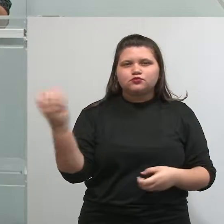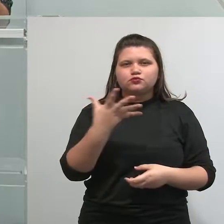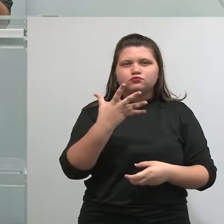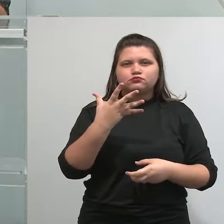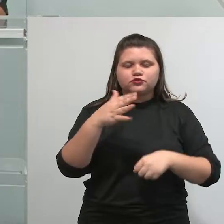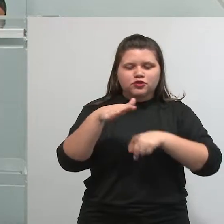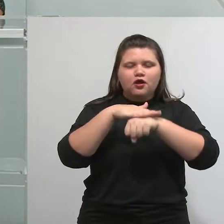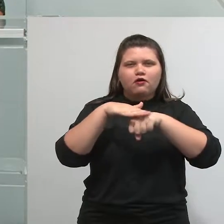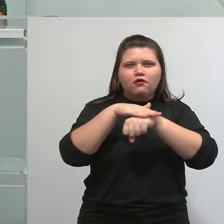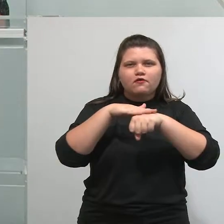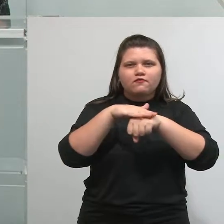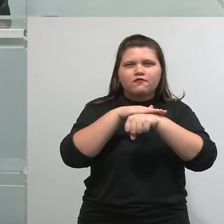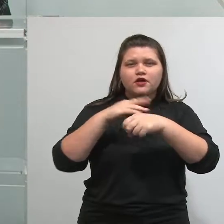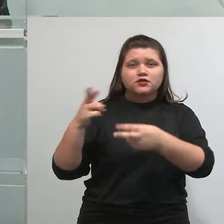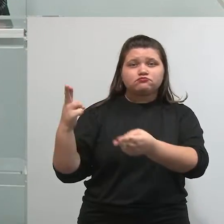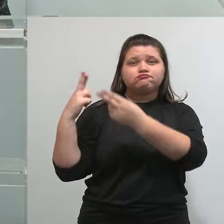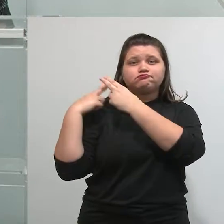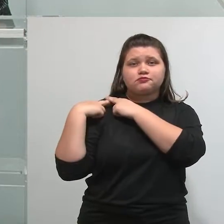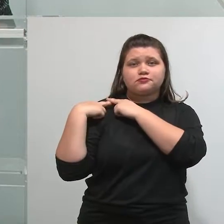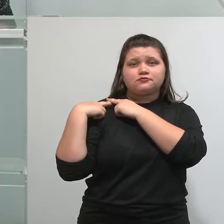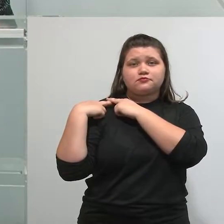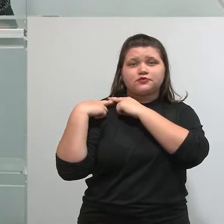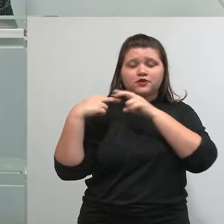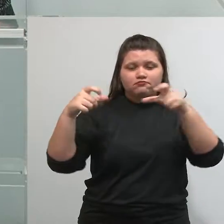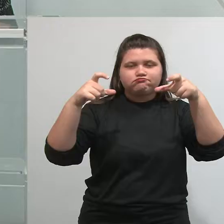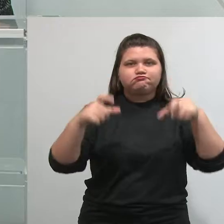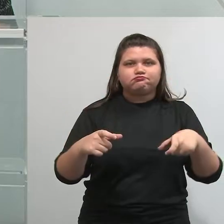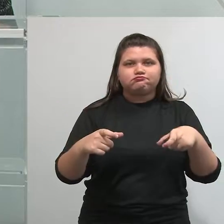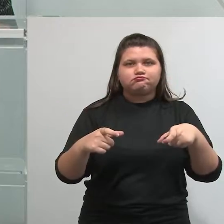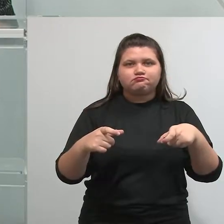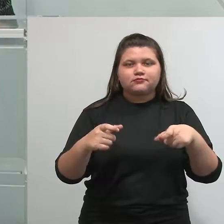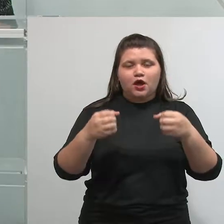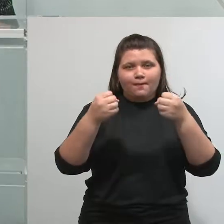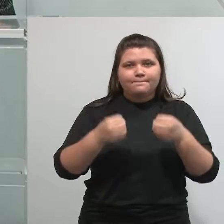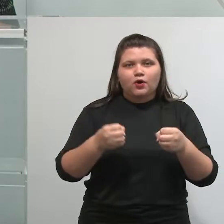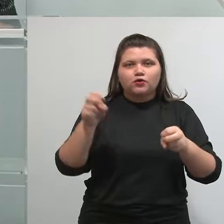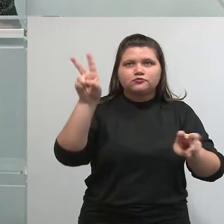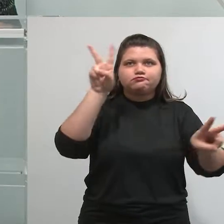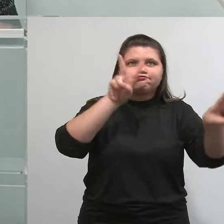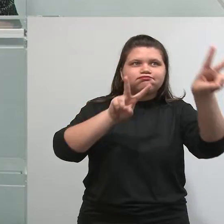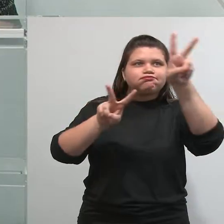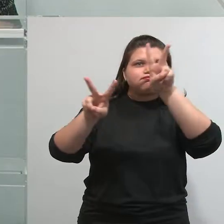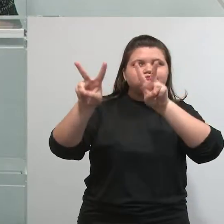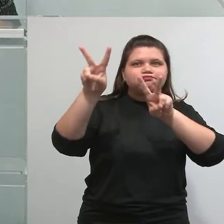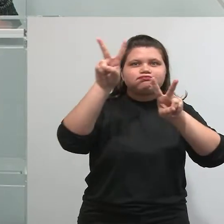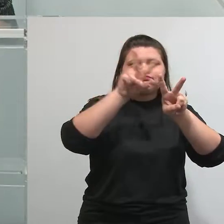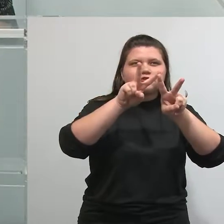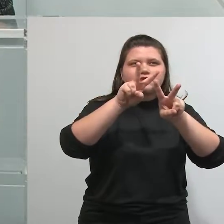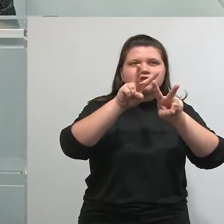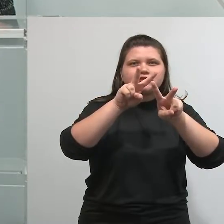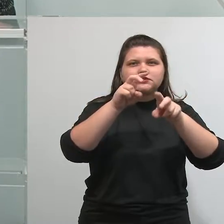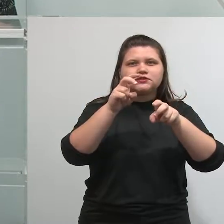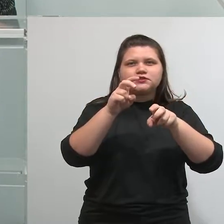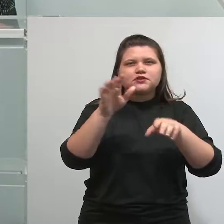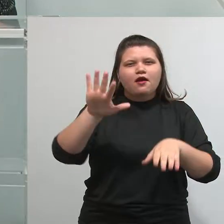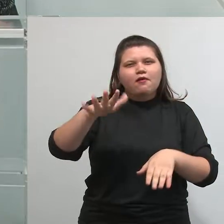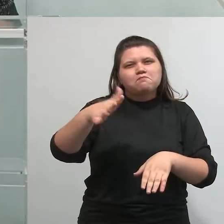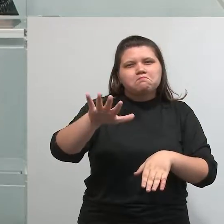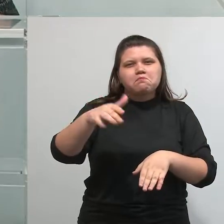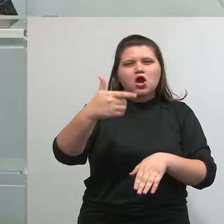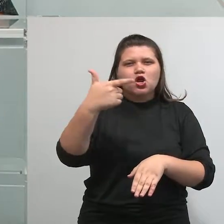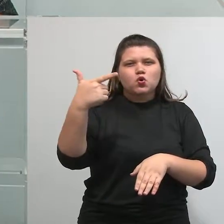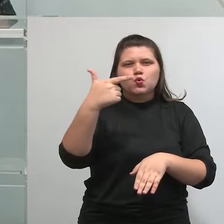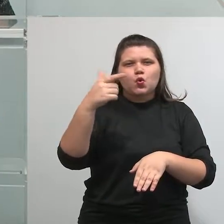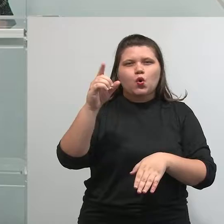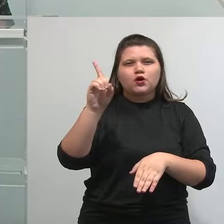conversa com os responsáveis do local. Você pode fazer sua observação em 2 dias. Ah, professor, eu